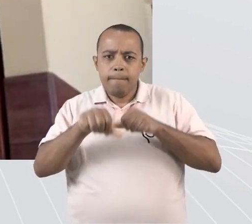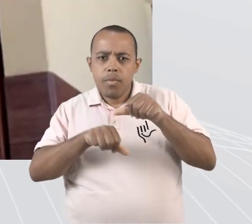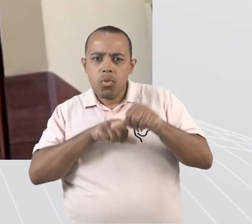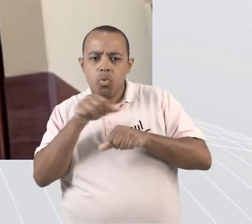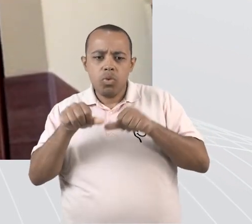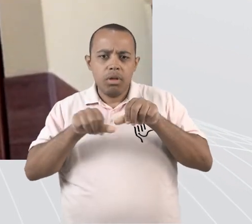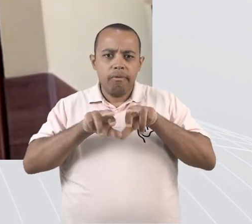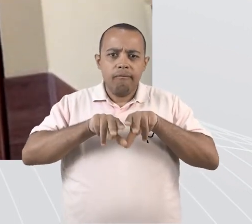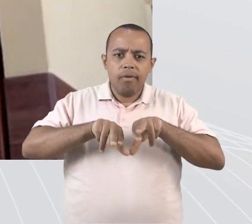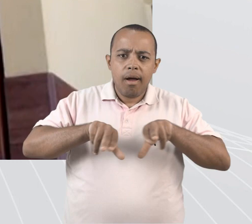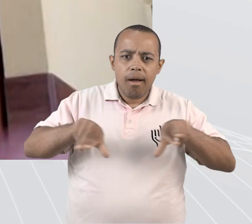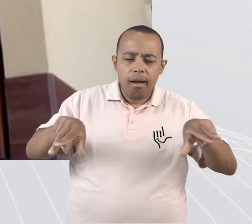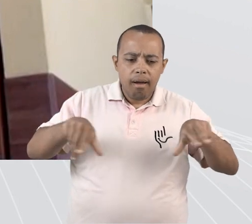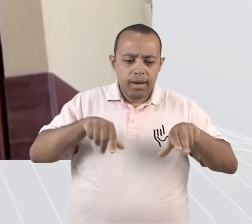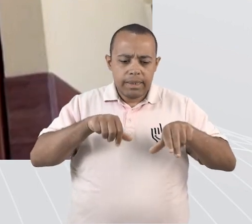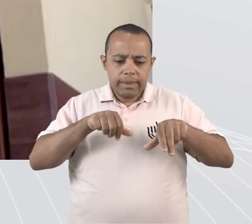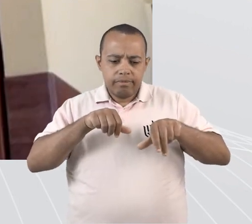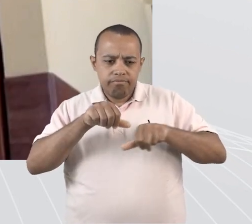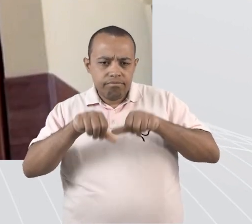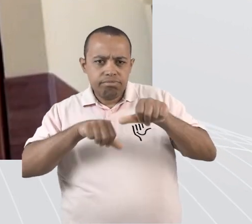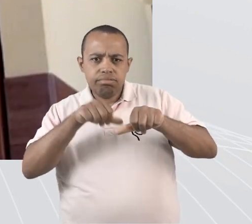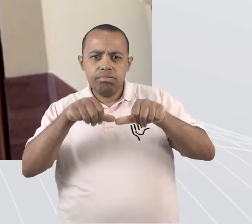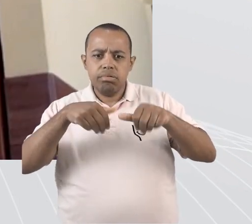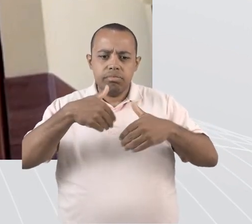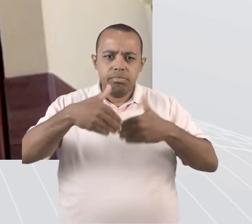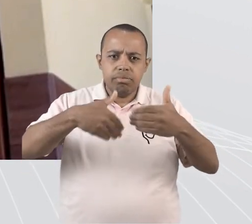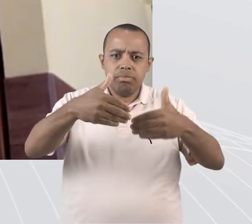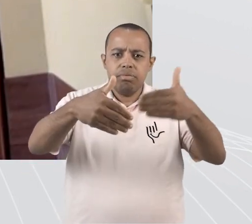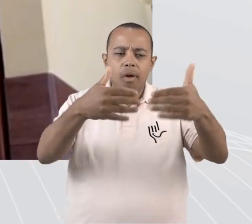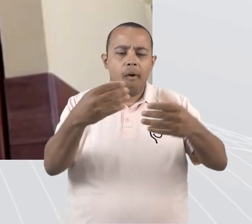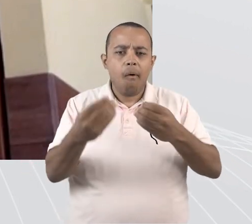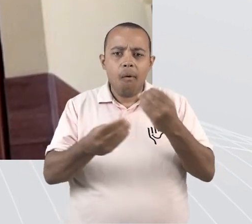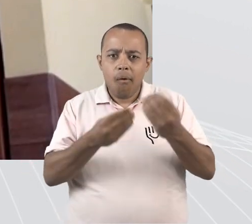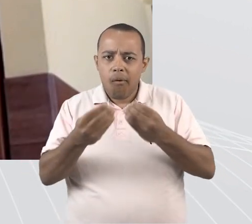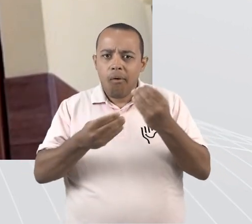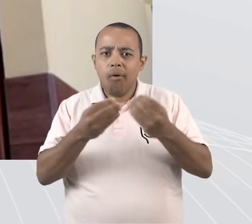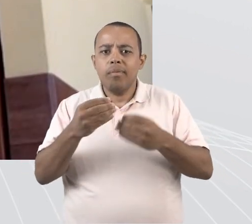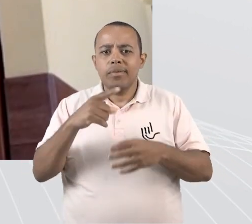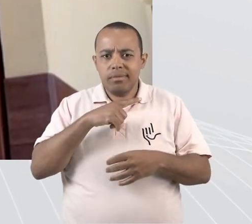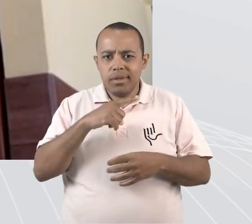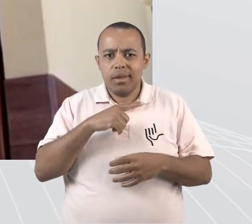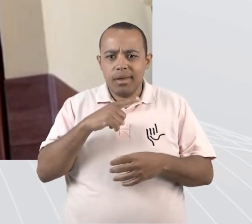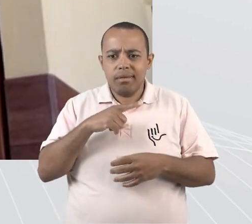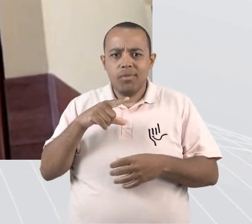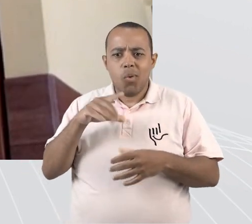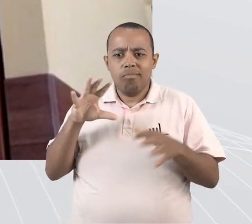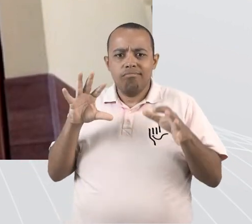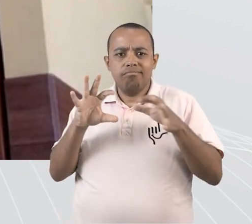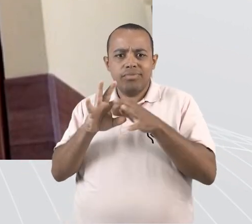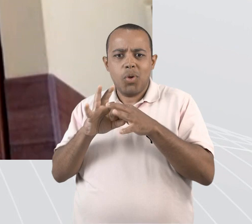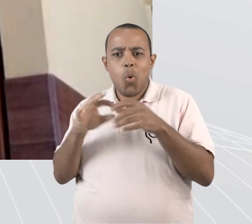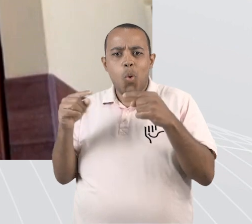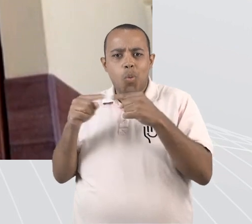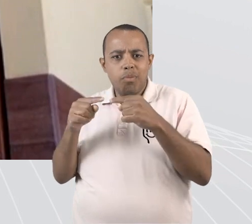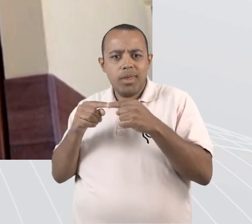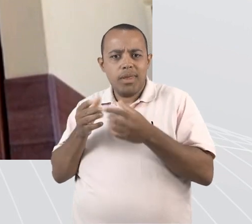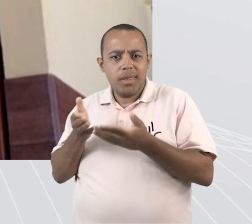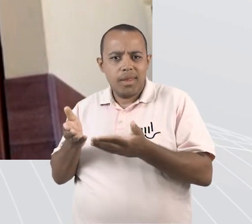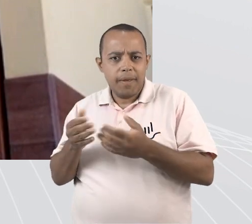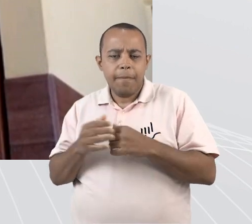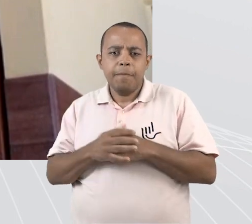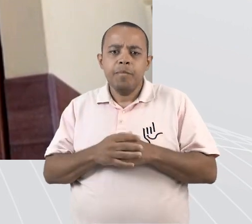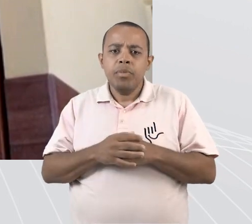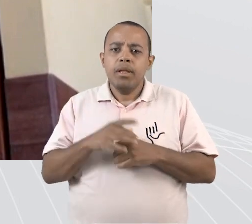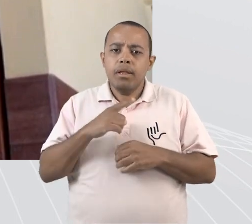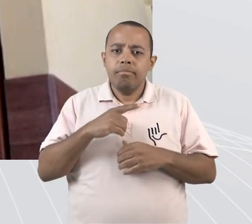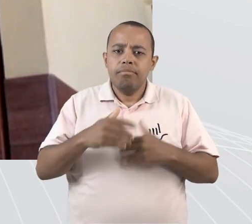mutação, né, a passagem dessa variação ao longo das gerações aí, pelos processos aí de fusão dos gametas, e aí